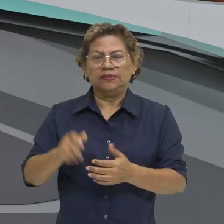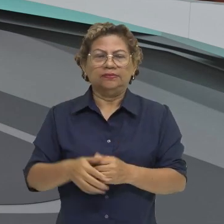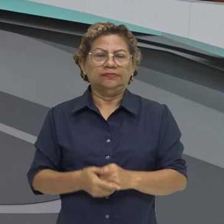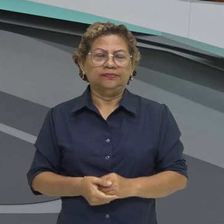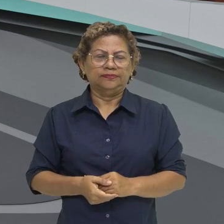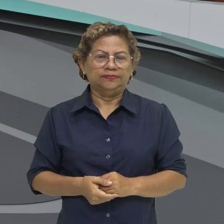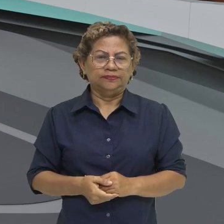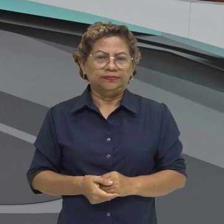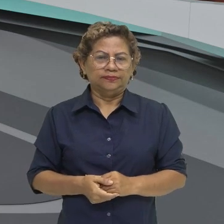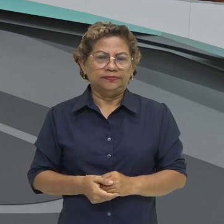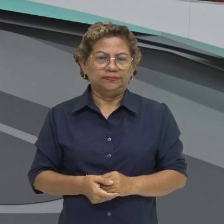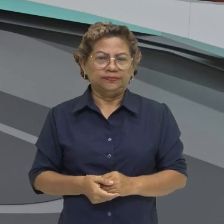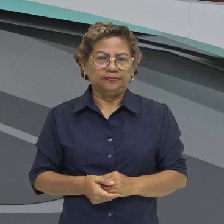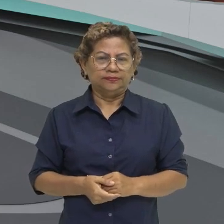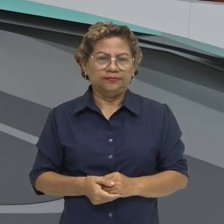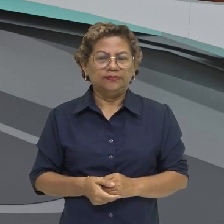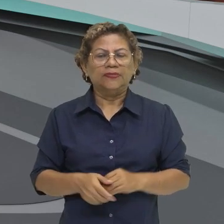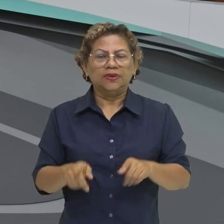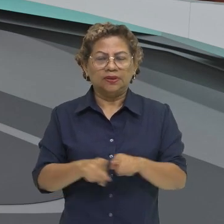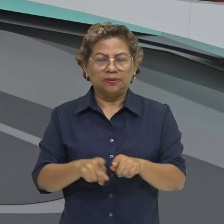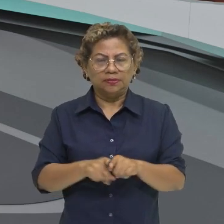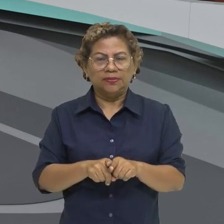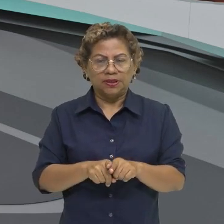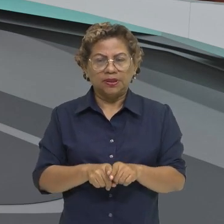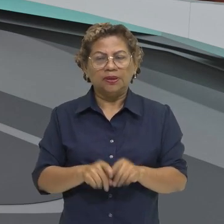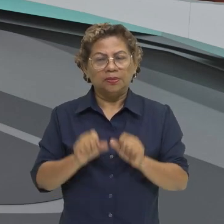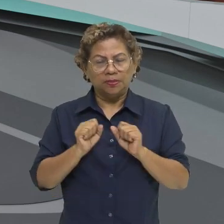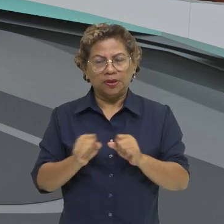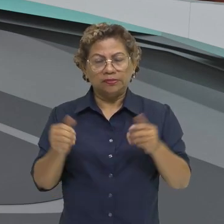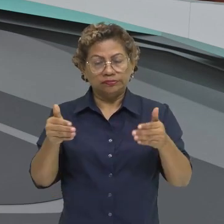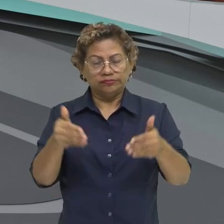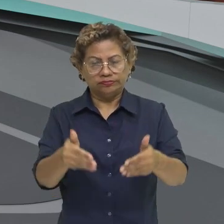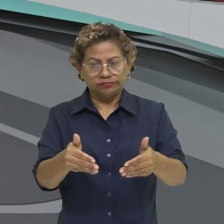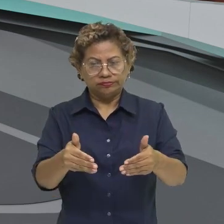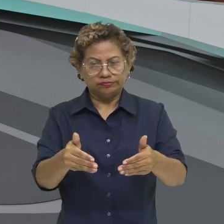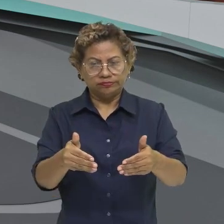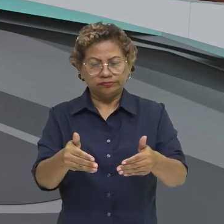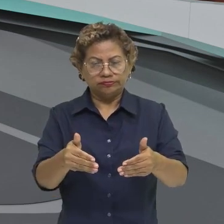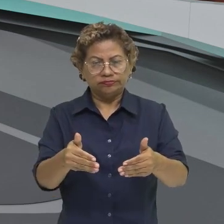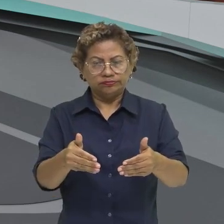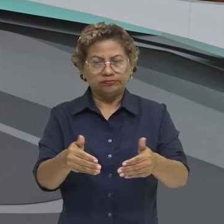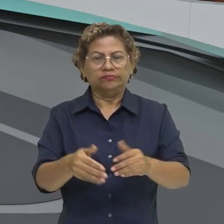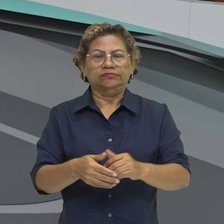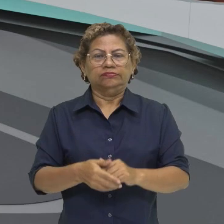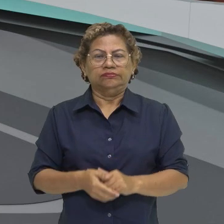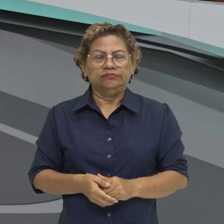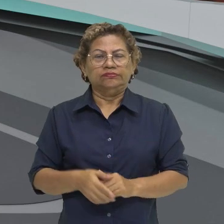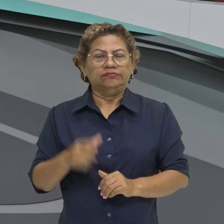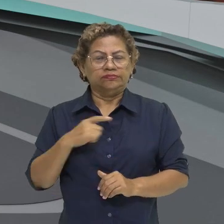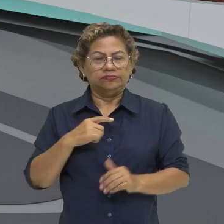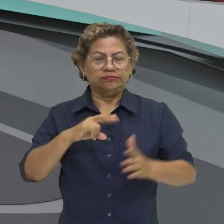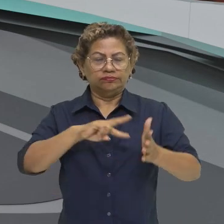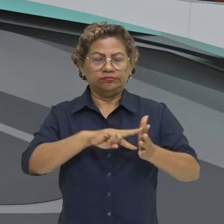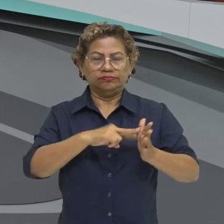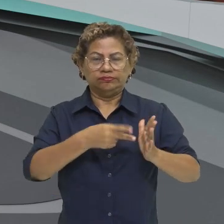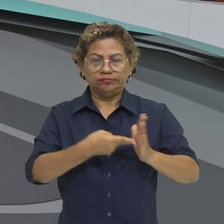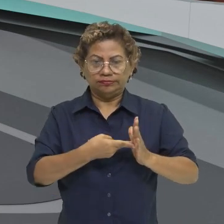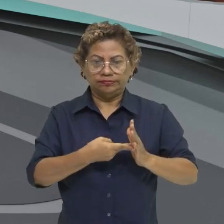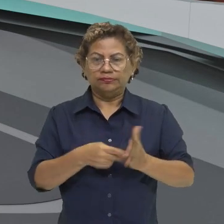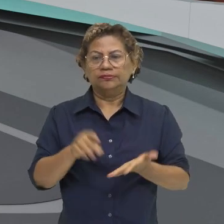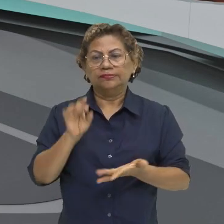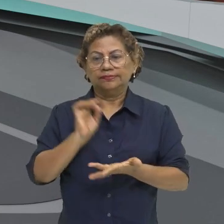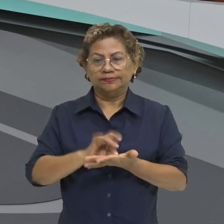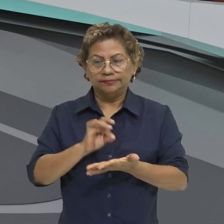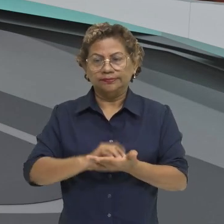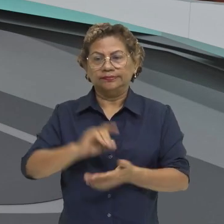Também a literatura pode ser definida como uma linguagem carregada de significados. E é verdade.